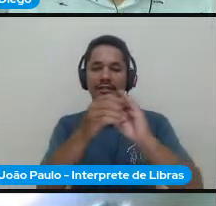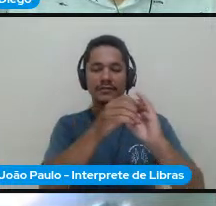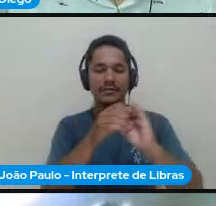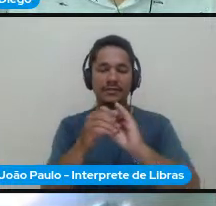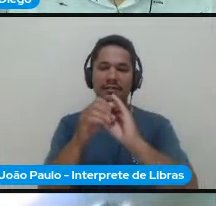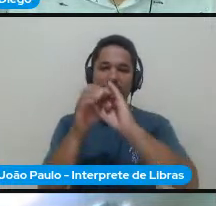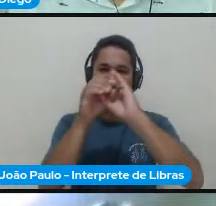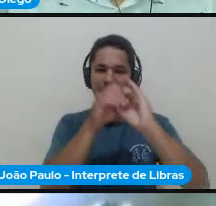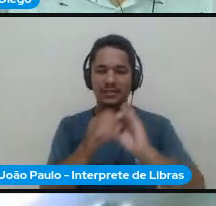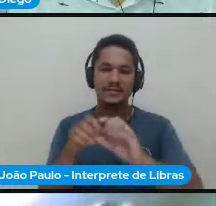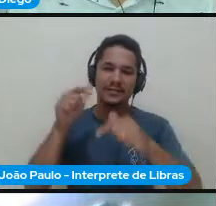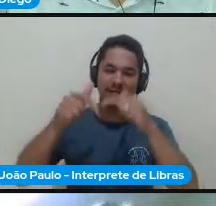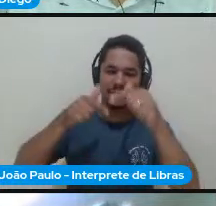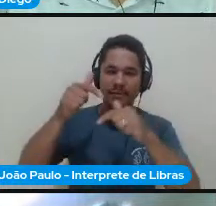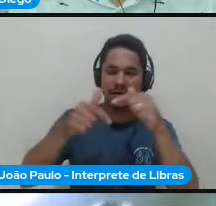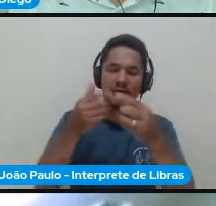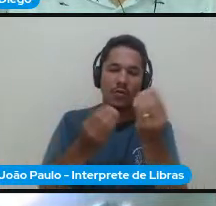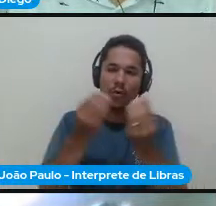Então,